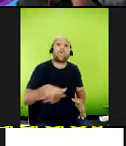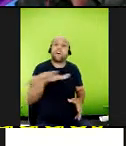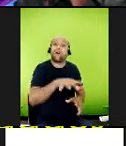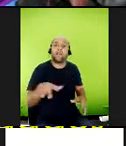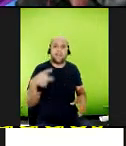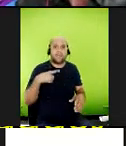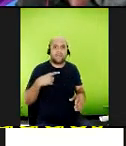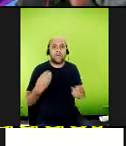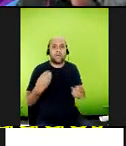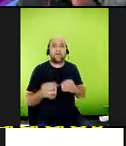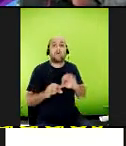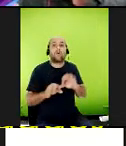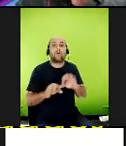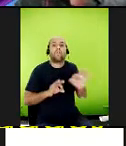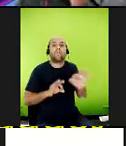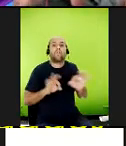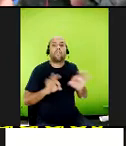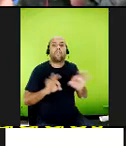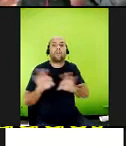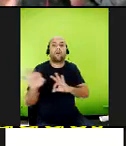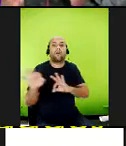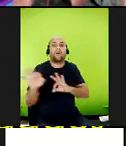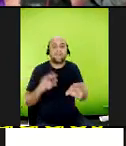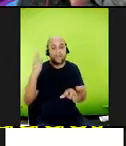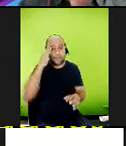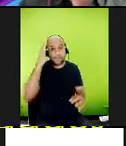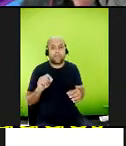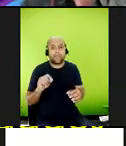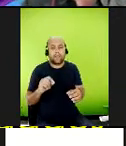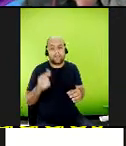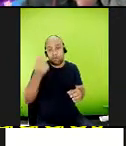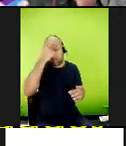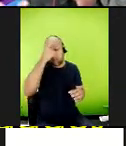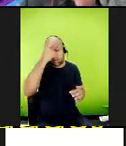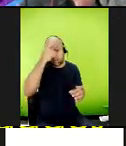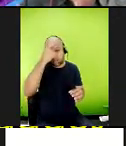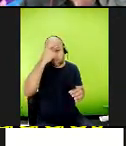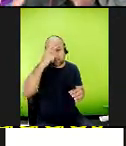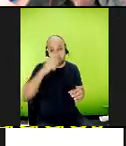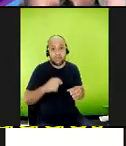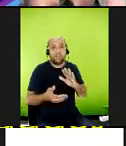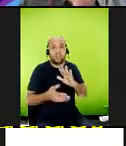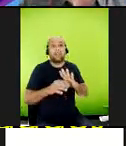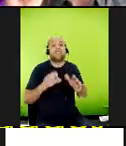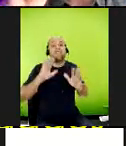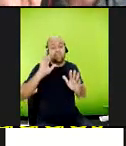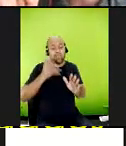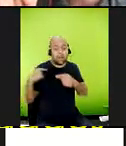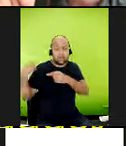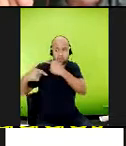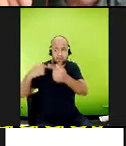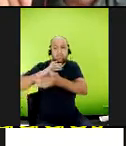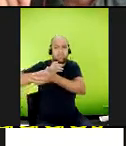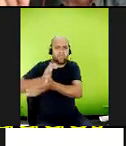organizações hoje de entenderam que o viés em consciente deixou de fora essa população imensa que não é Menor Ela É